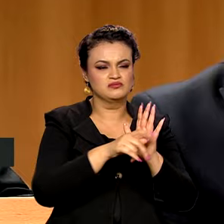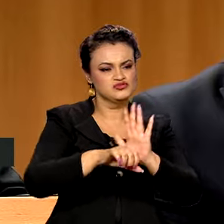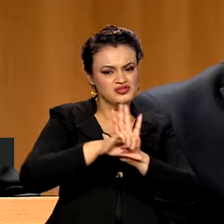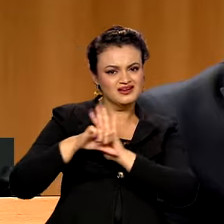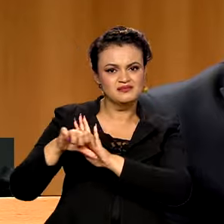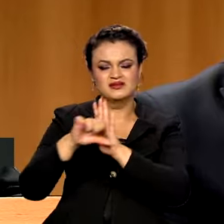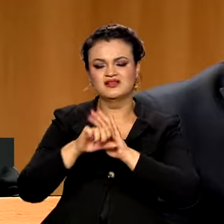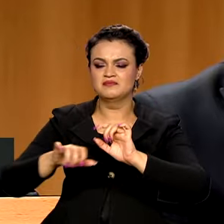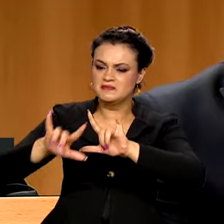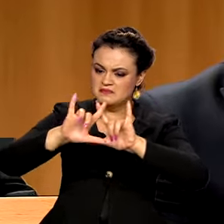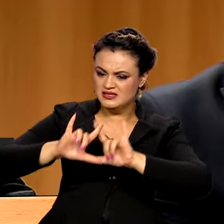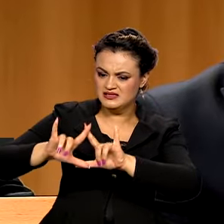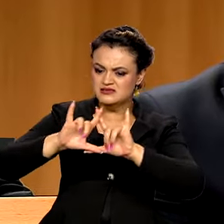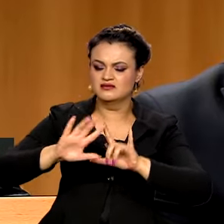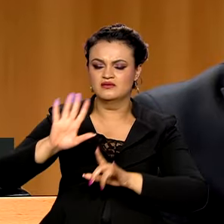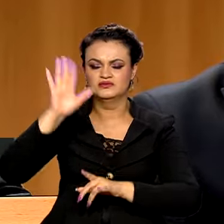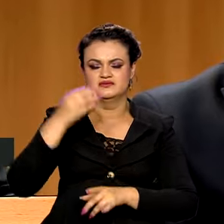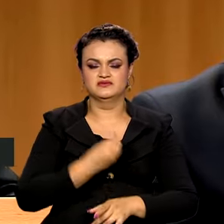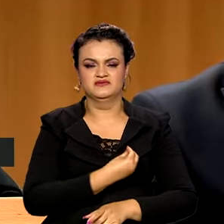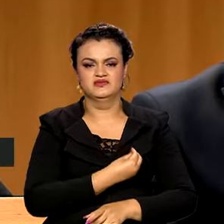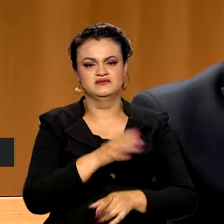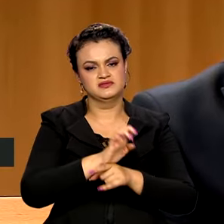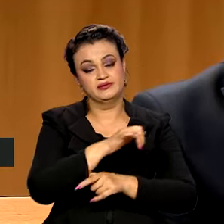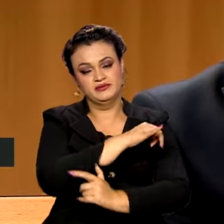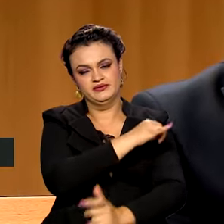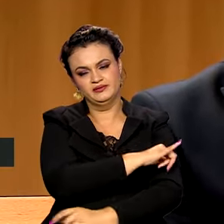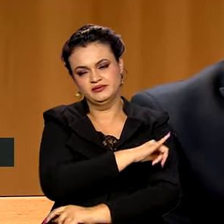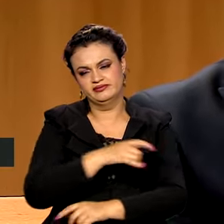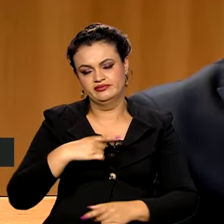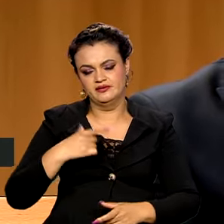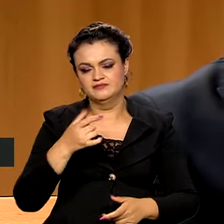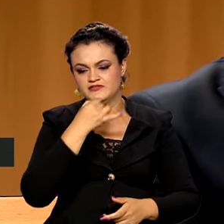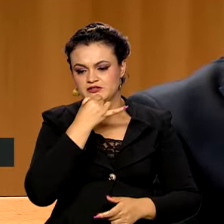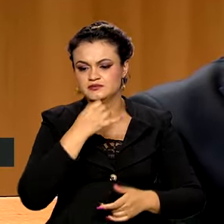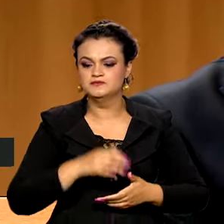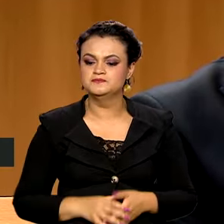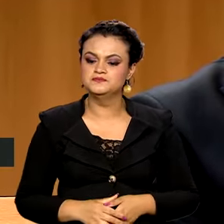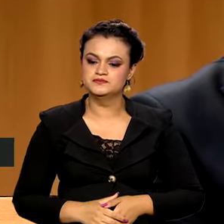criminosas e milicianas que atuam no Rio de Janeiro, infelizmente.